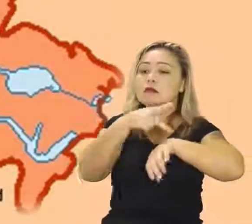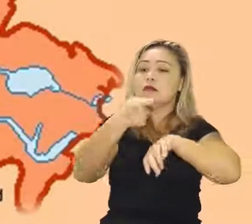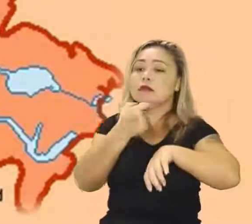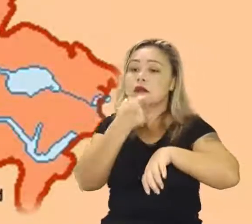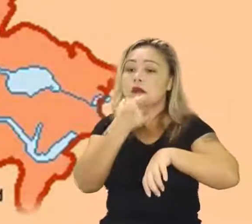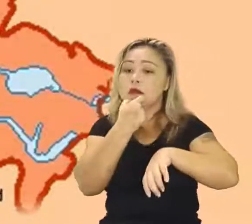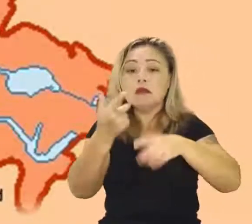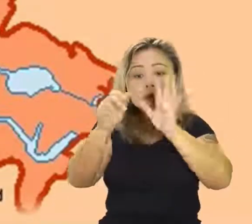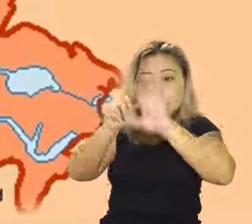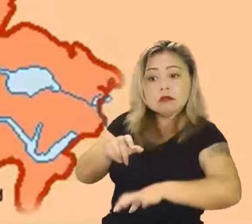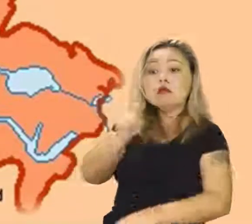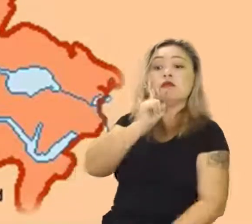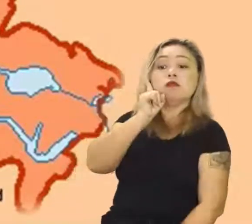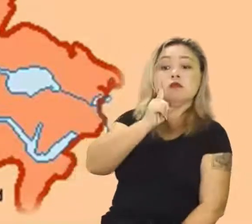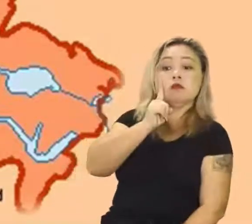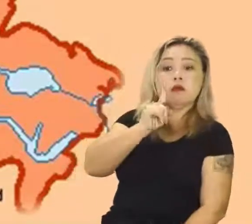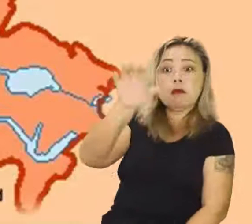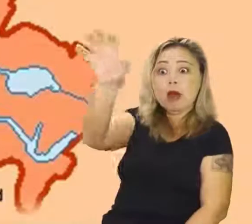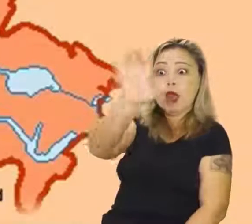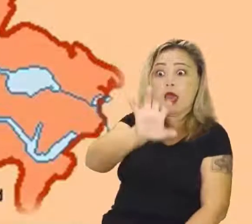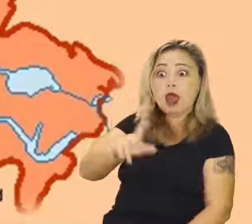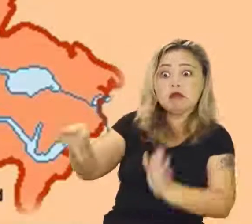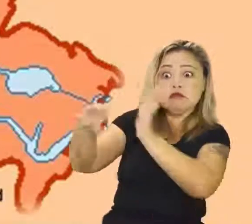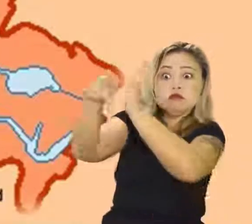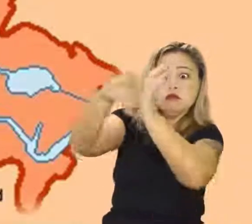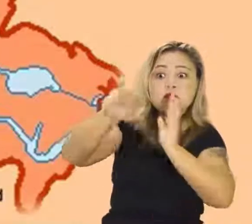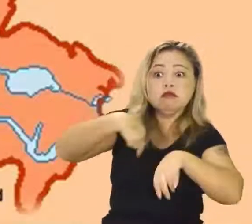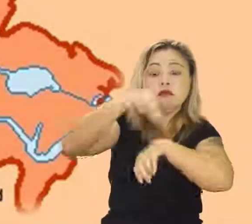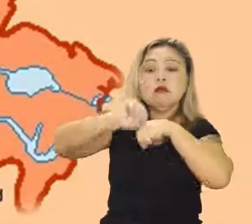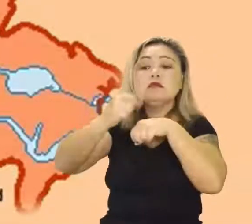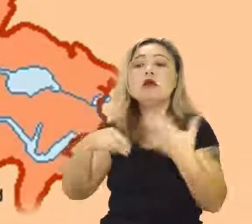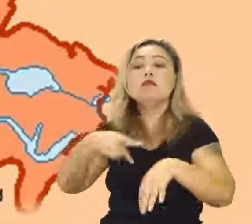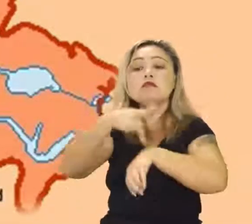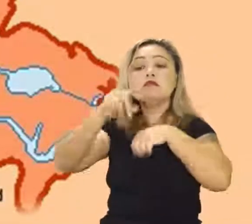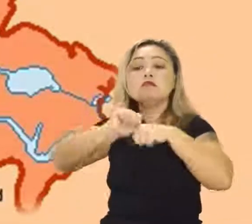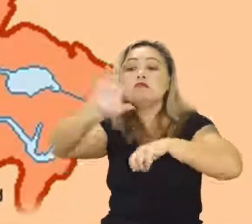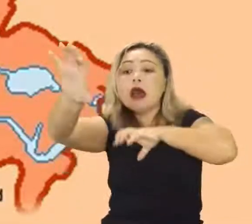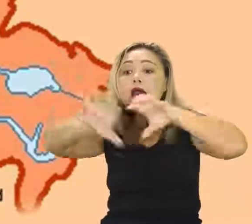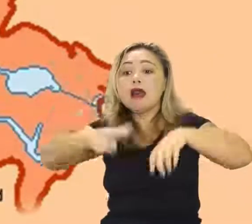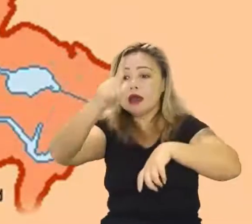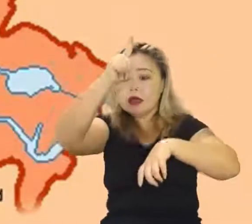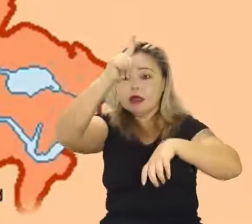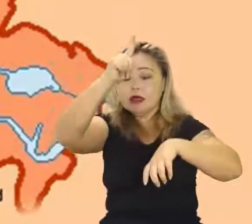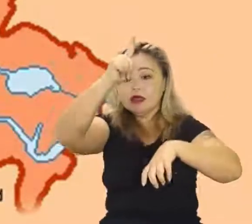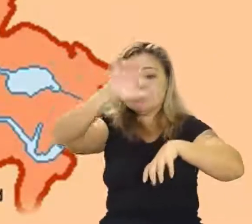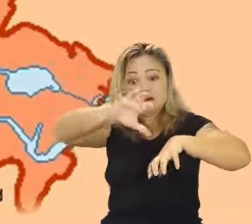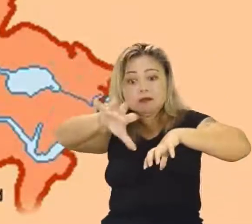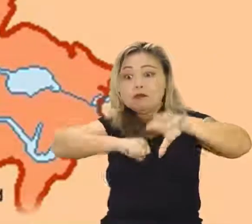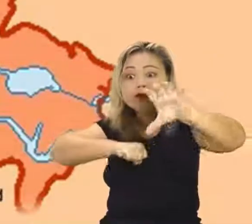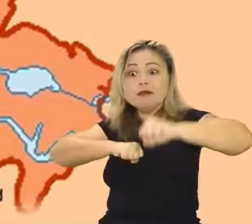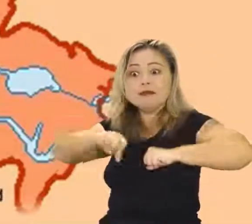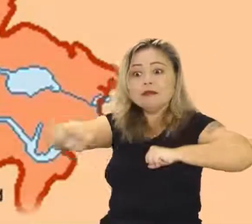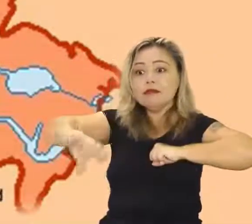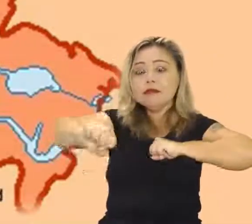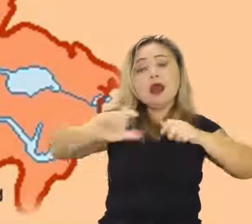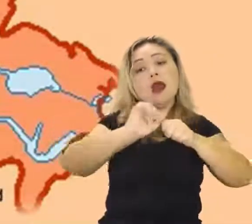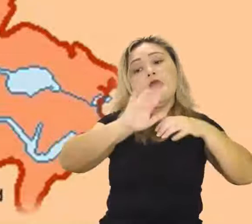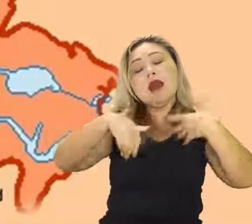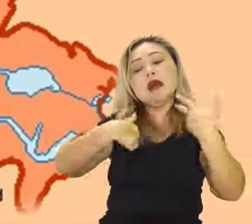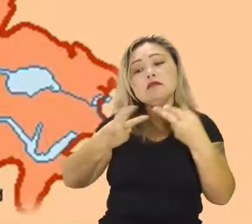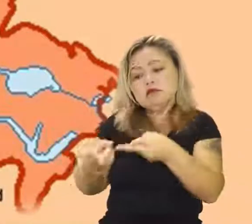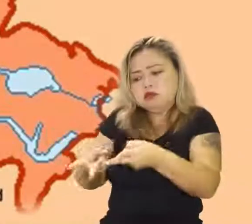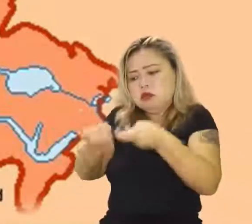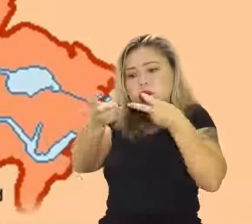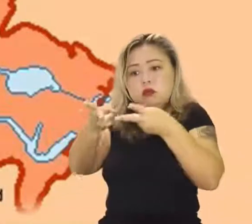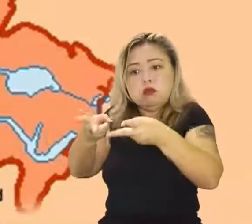setor britânico, esse daqui vai ser o setor americano. Os países aliados, eles estão dividindo a Alemanha entre si e vão